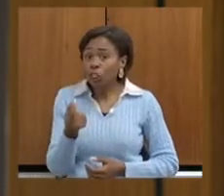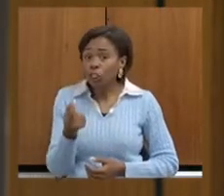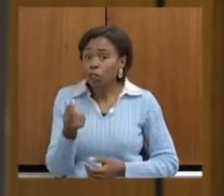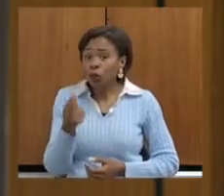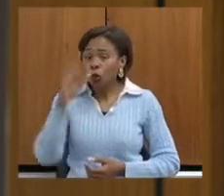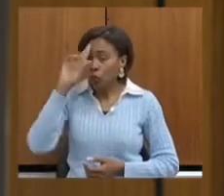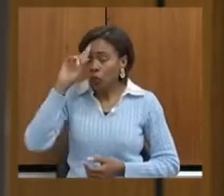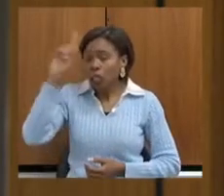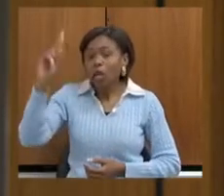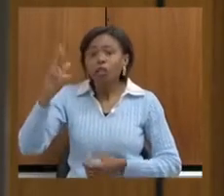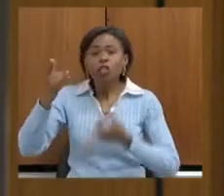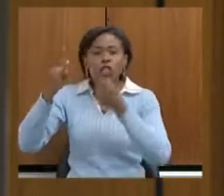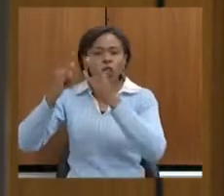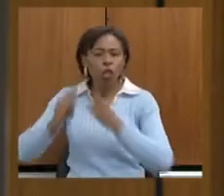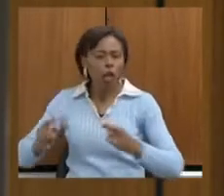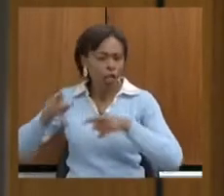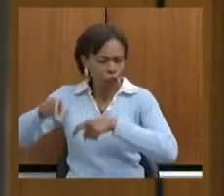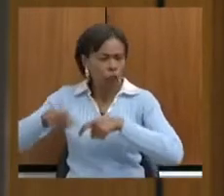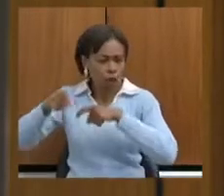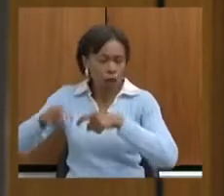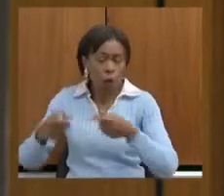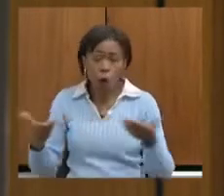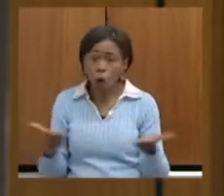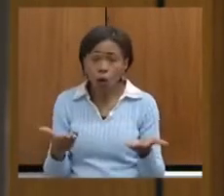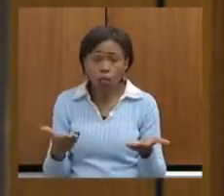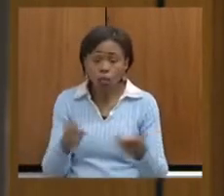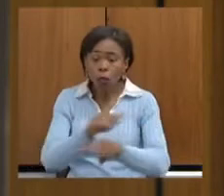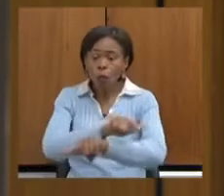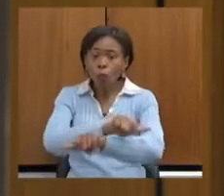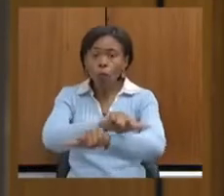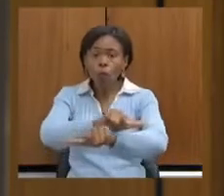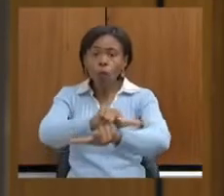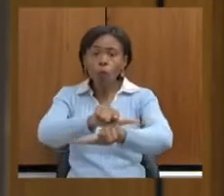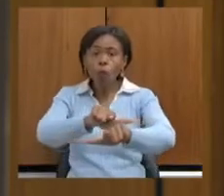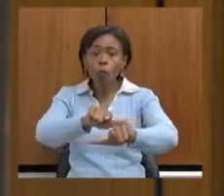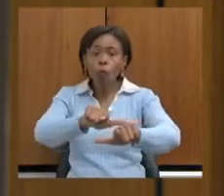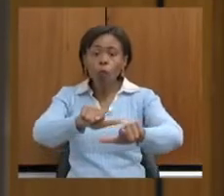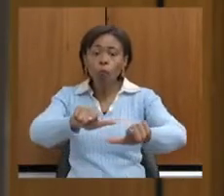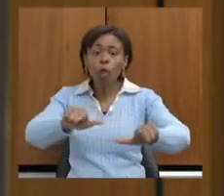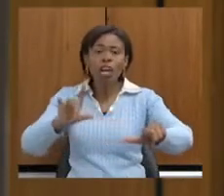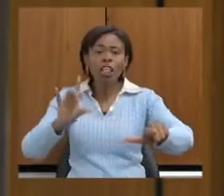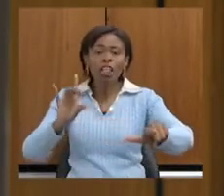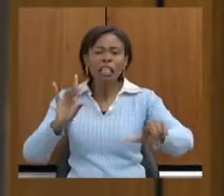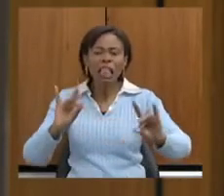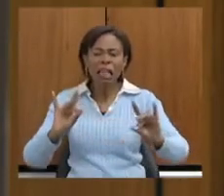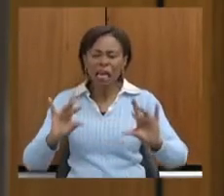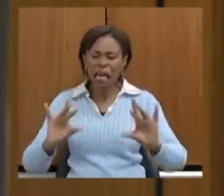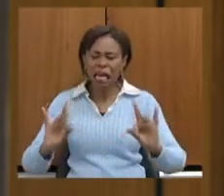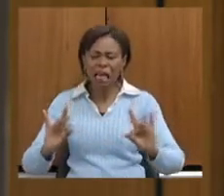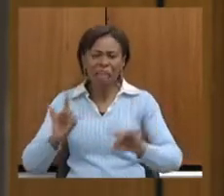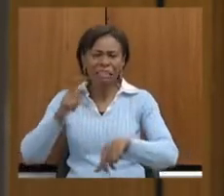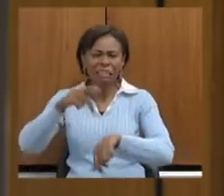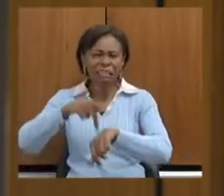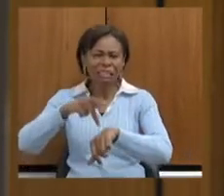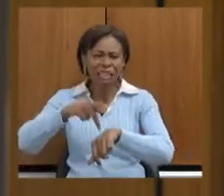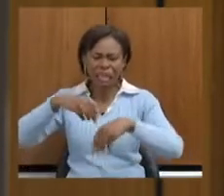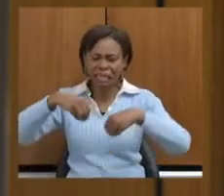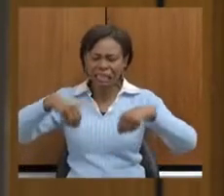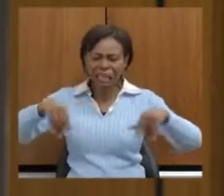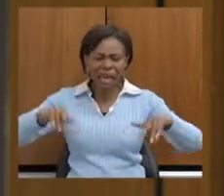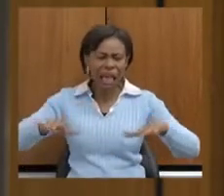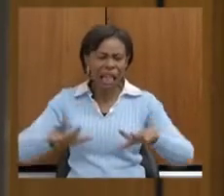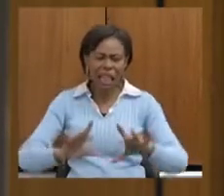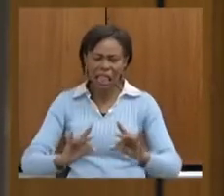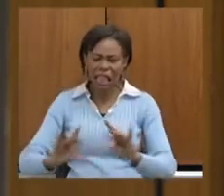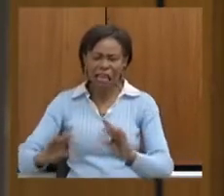resolver barro o seminário em cima da nossas propriedades se acabou